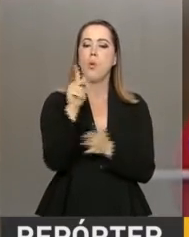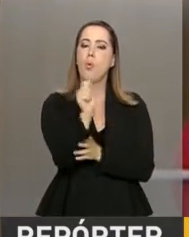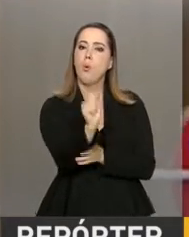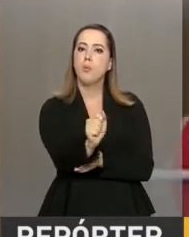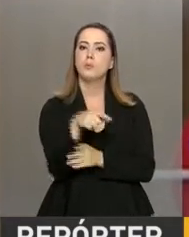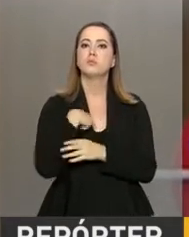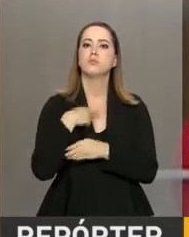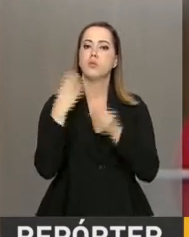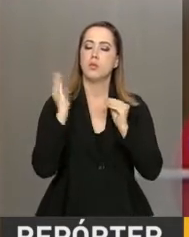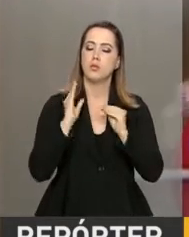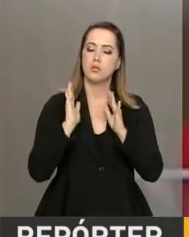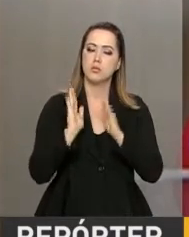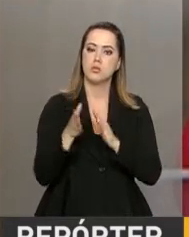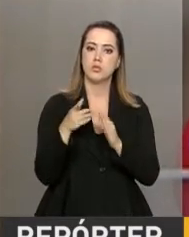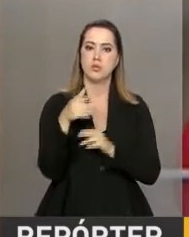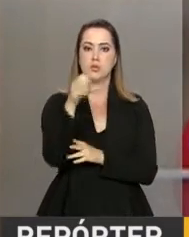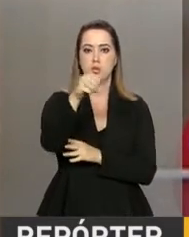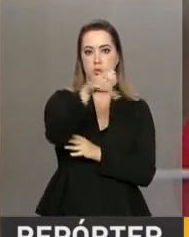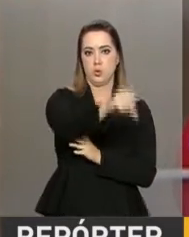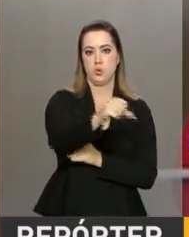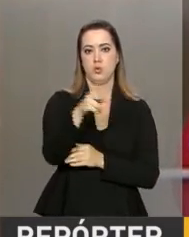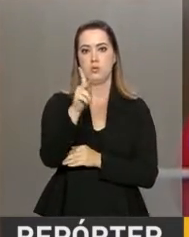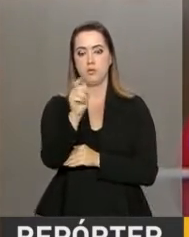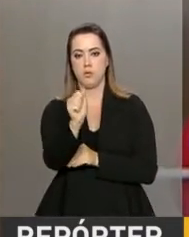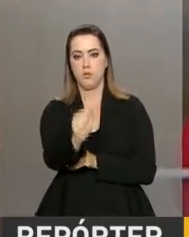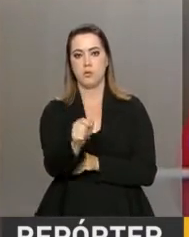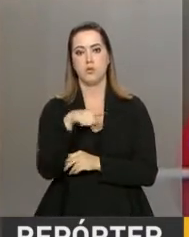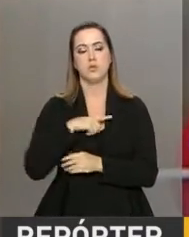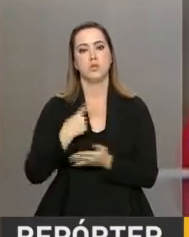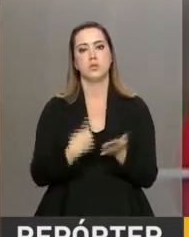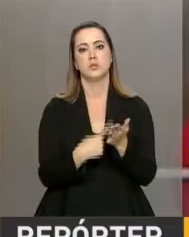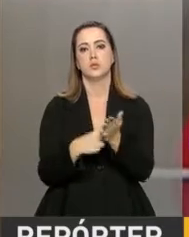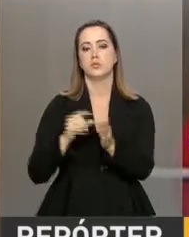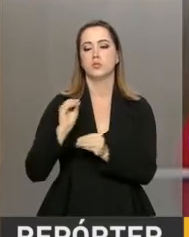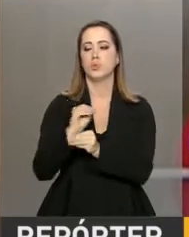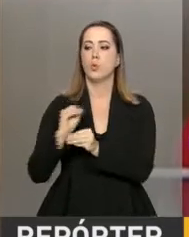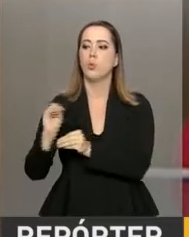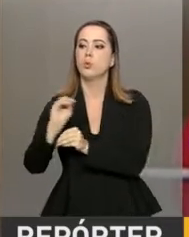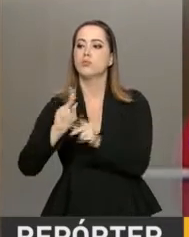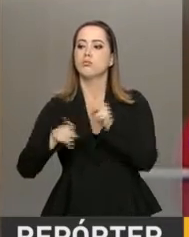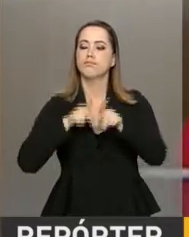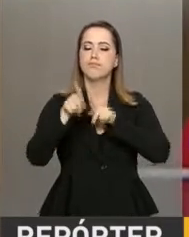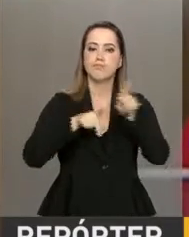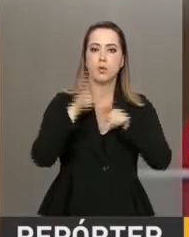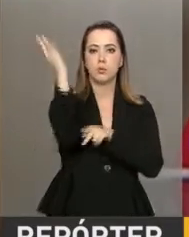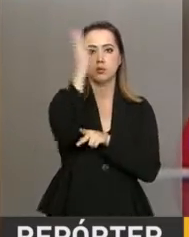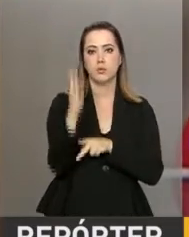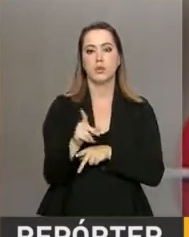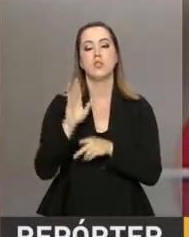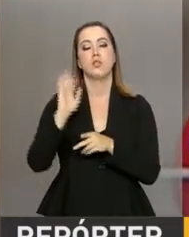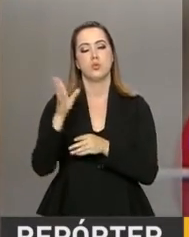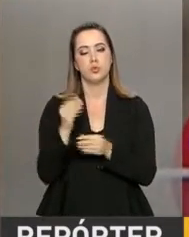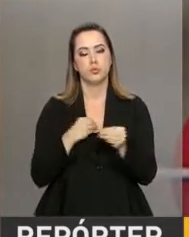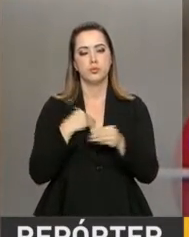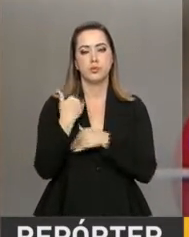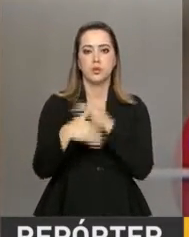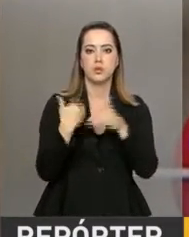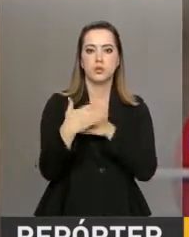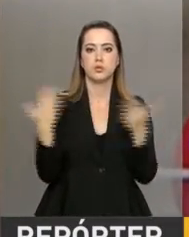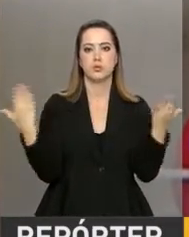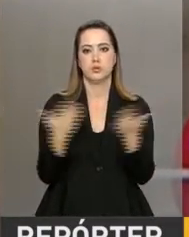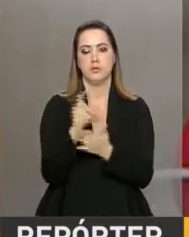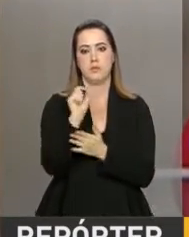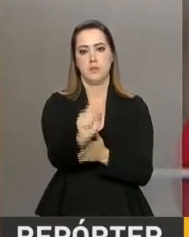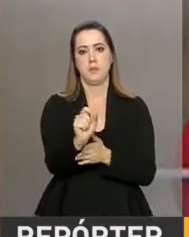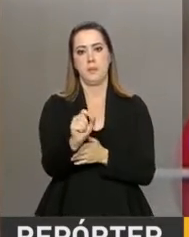suposição disponíveis são 99 uvas para que atendem a milhares de brasileiros já estão atendendo e continuaram